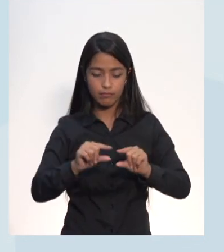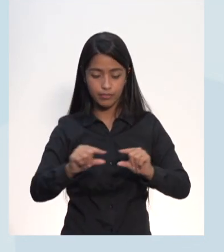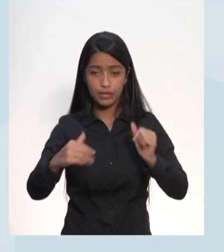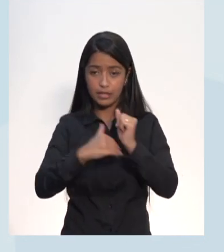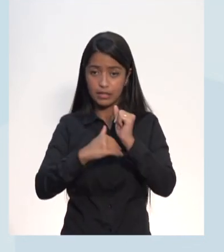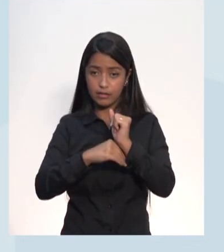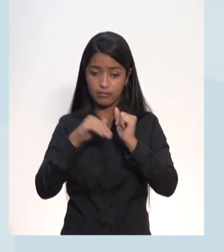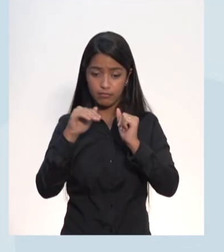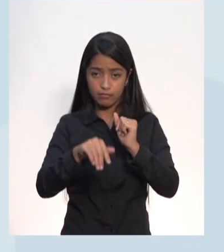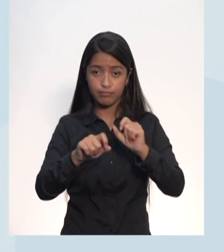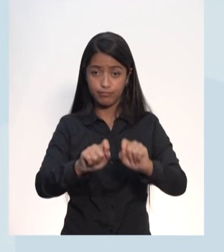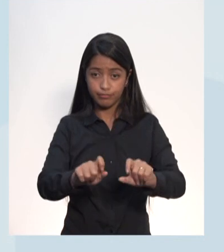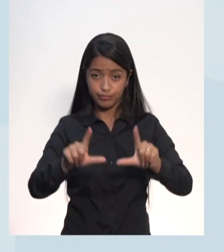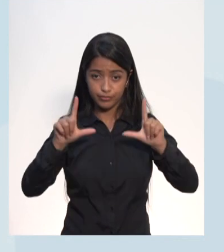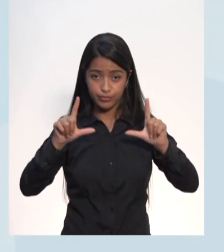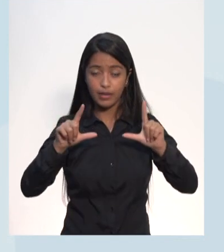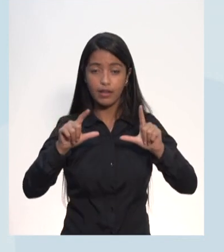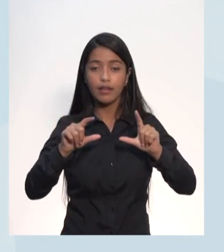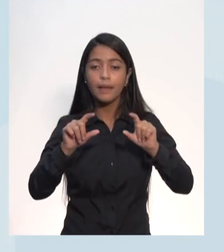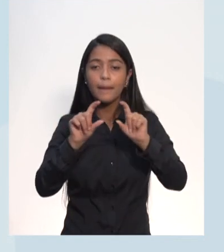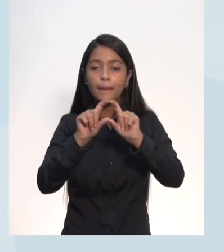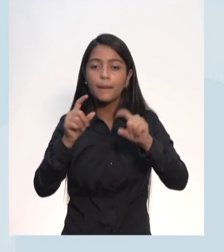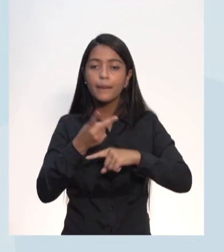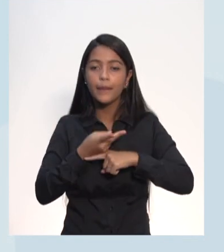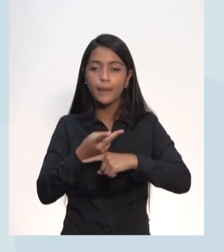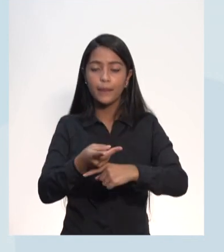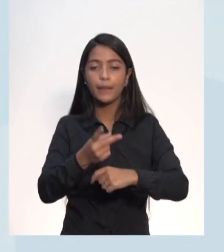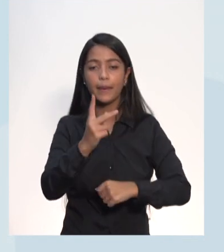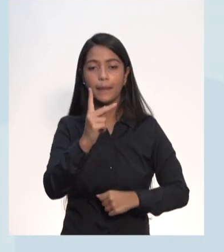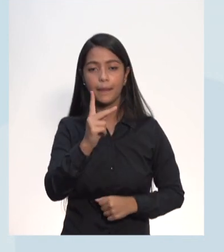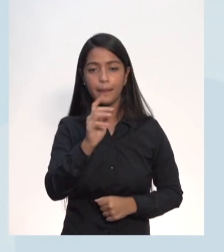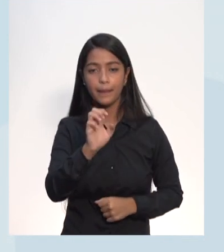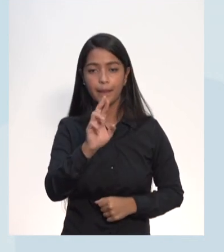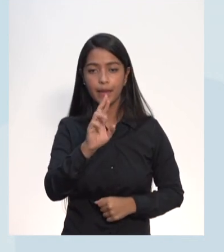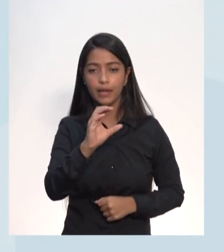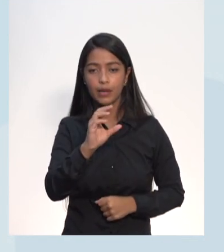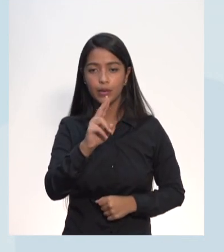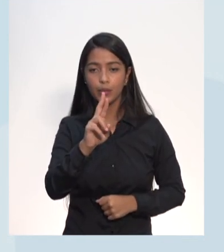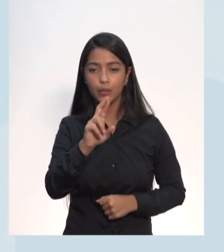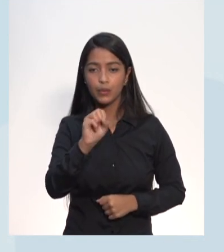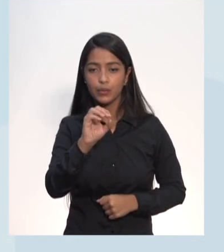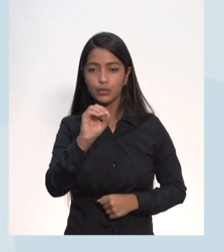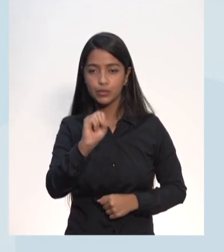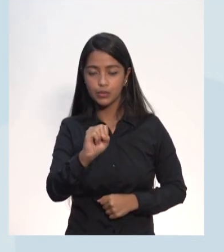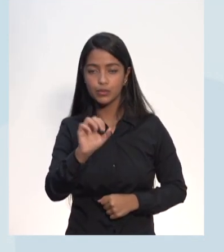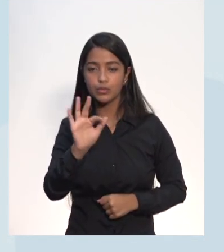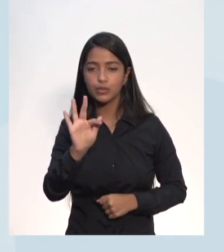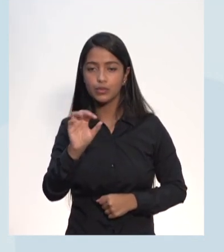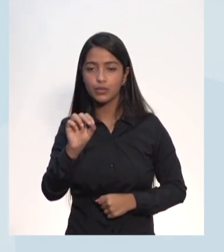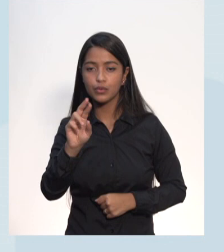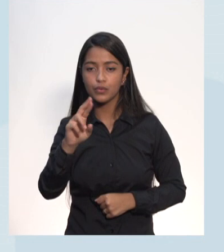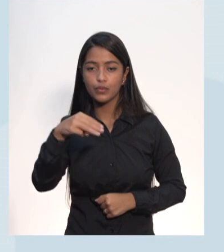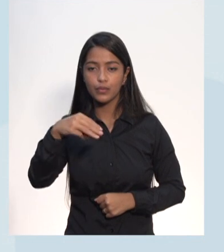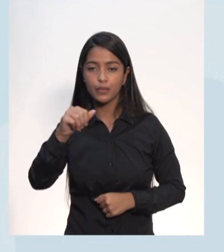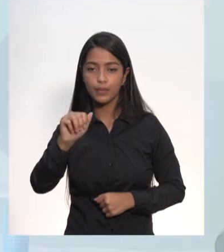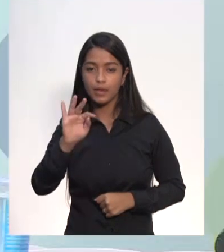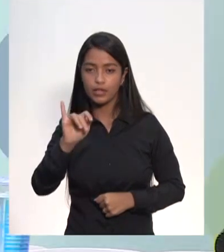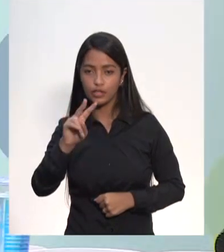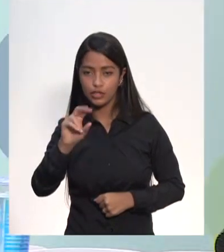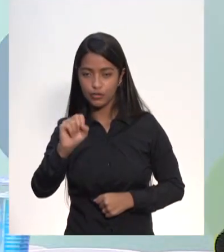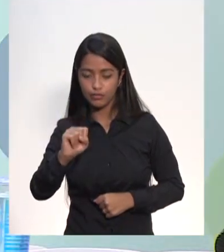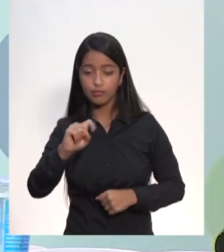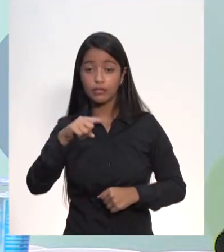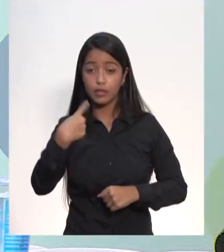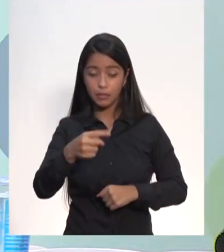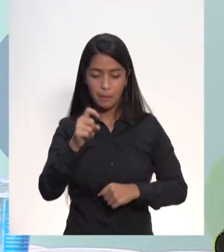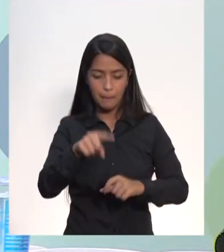lá a seção Percursos Formativos, tá? Na sequência, Gestão Educacional e depois